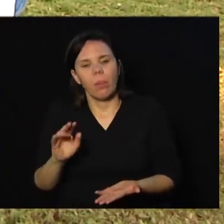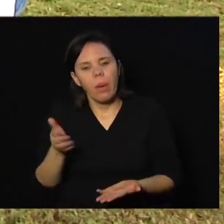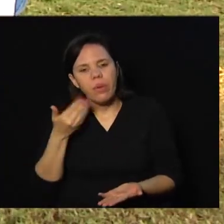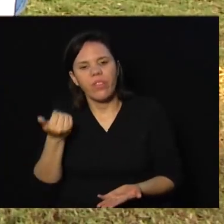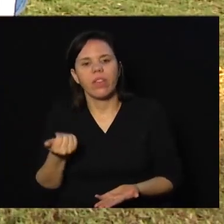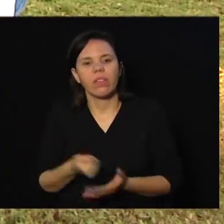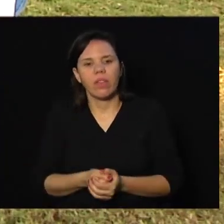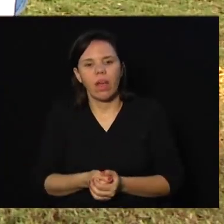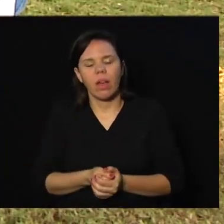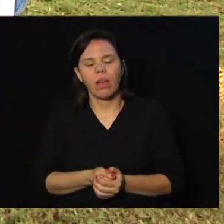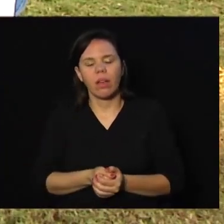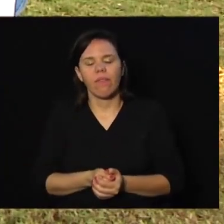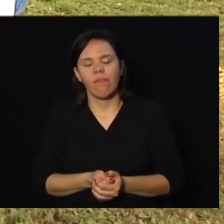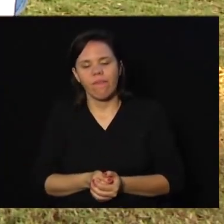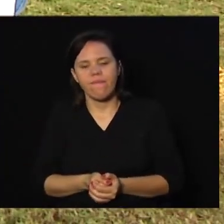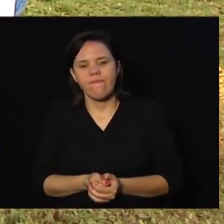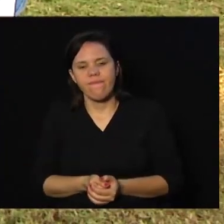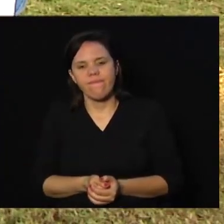fazerem aí os